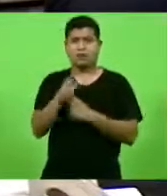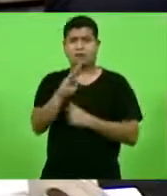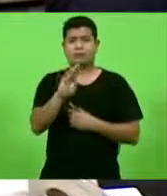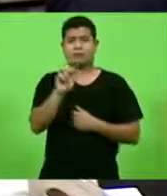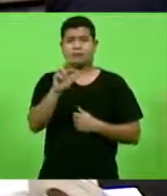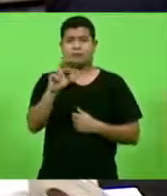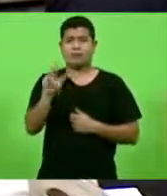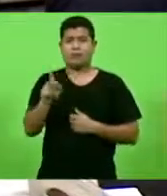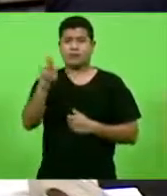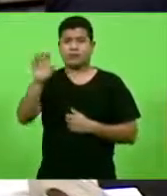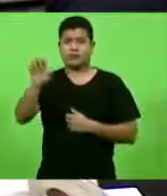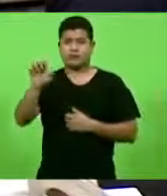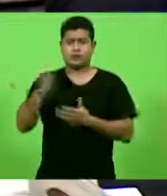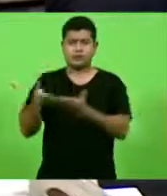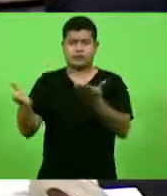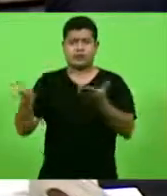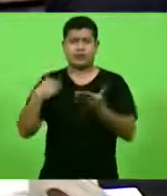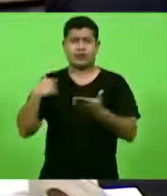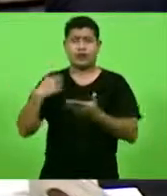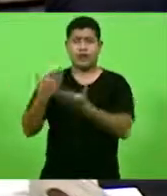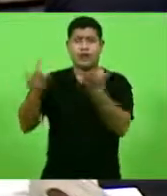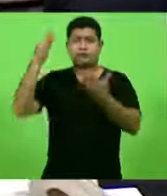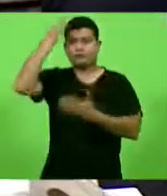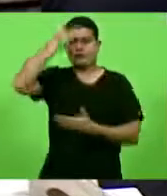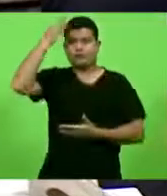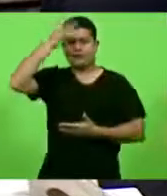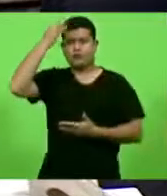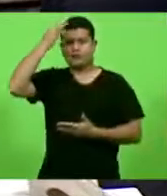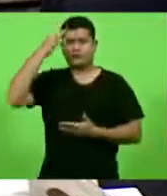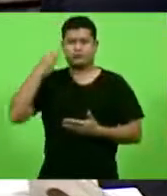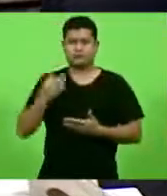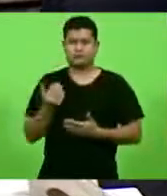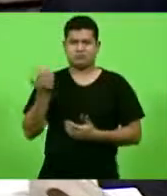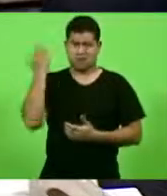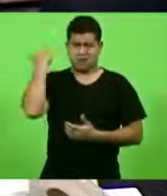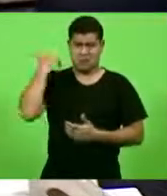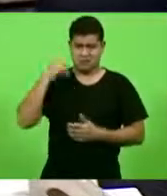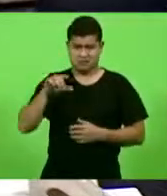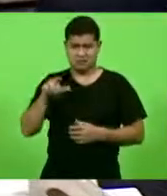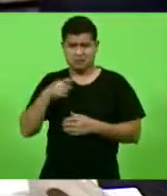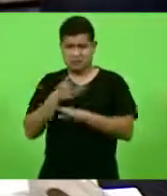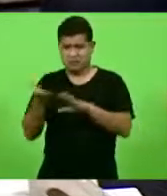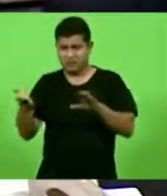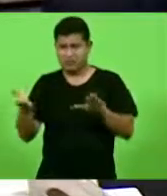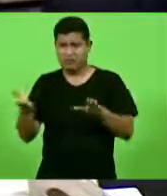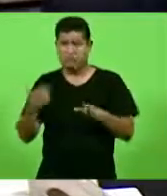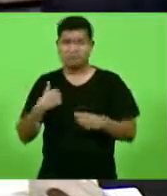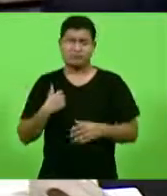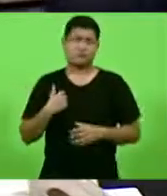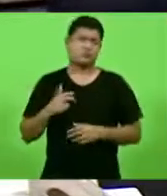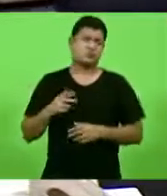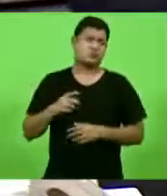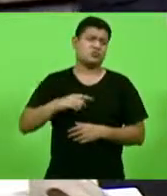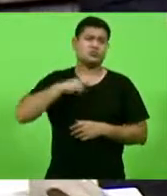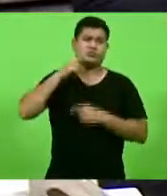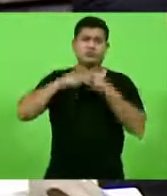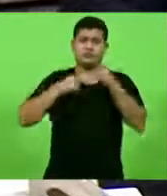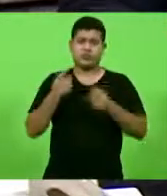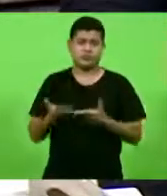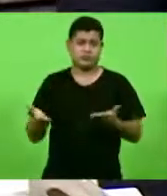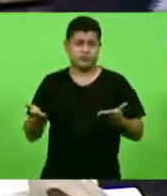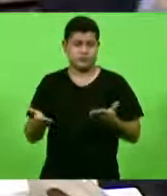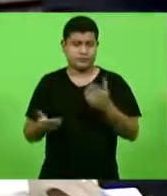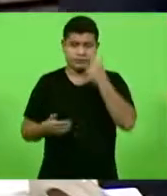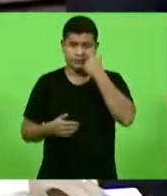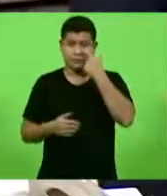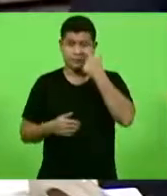básico de algum filósofo contemporâneo? Eu duvido. Sai sabendo alguma coisa sobre sociologia,